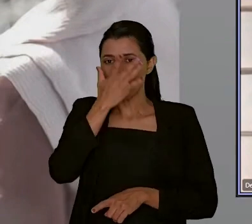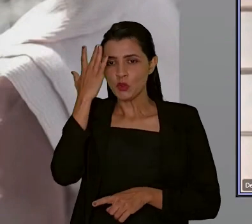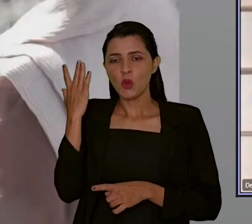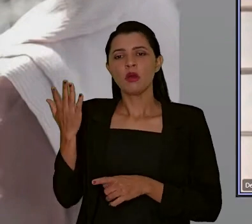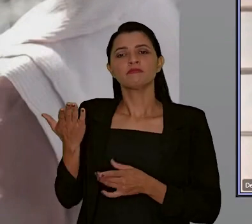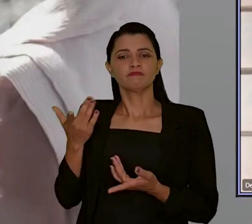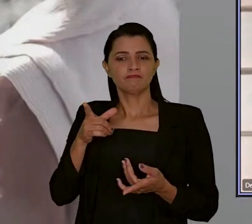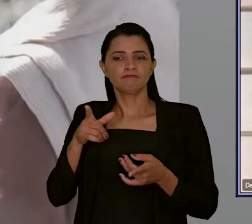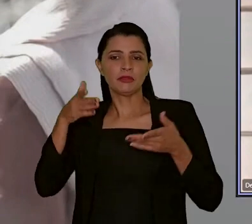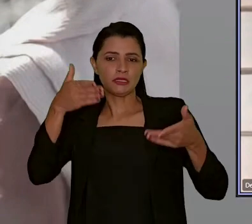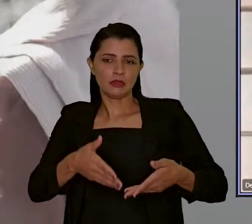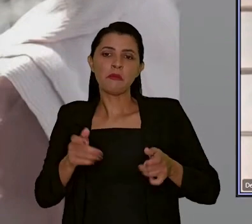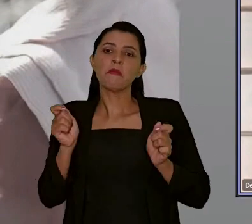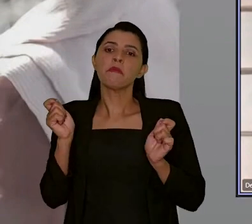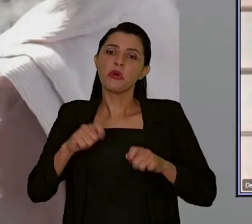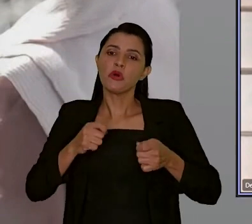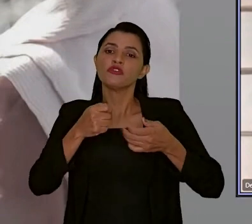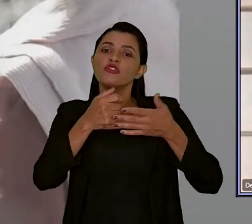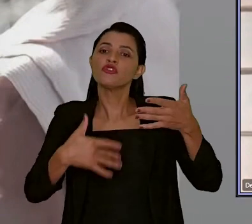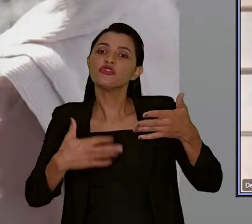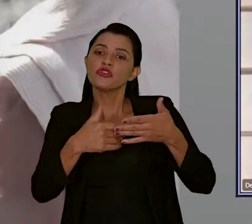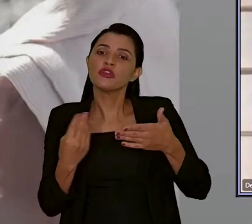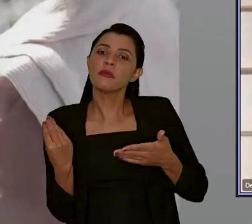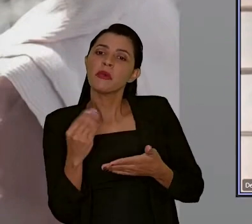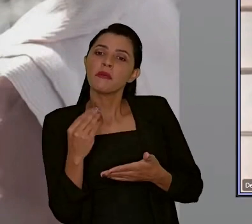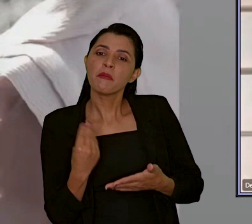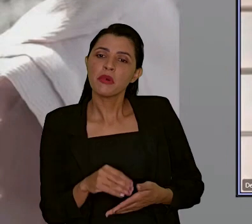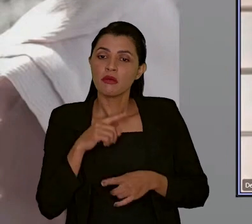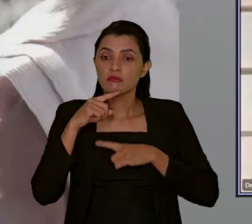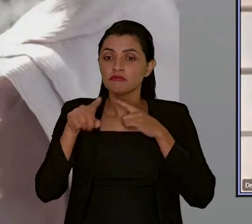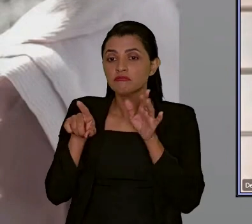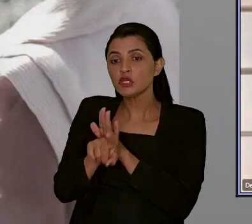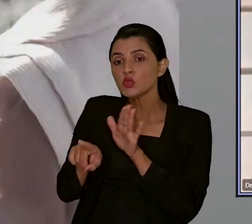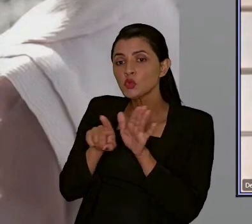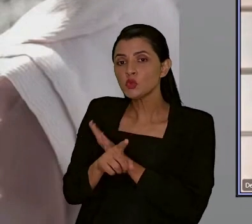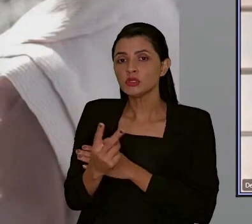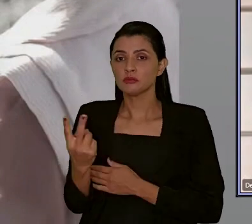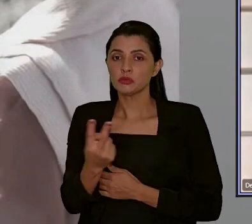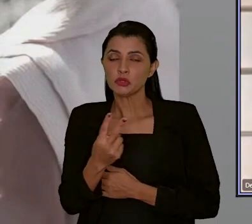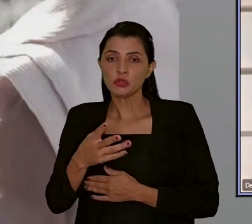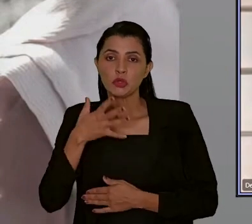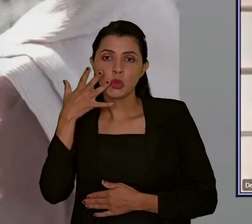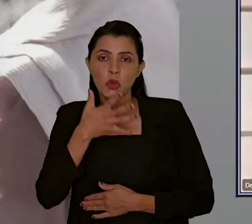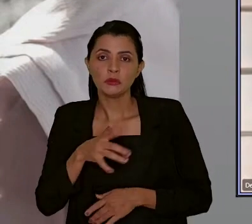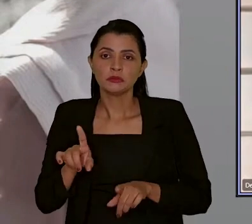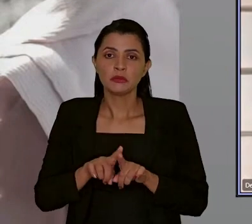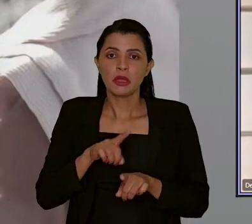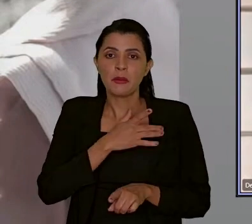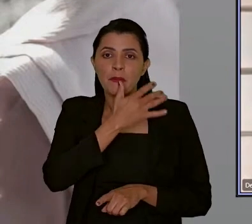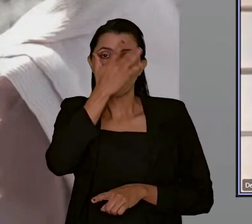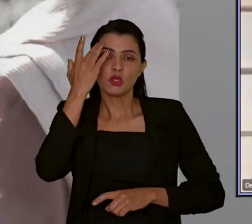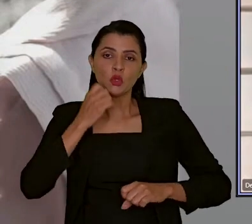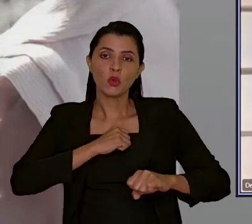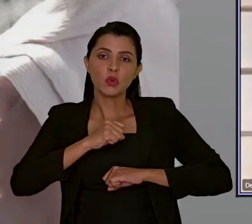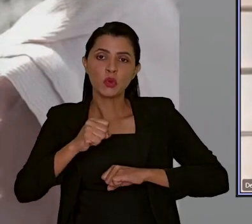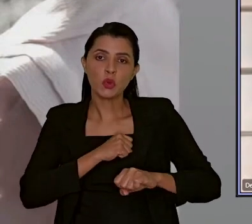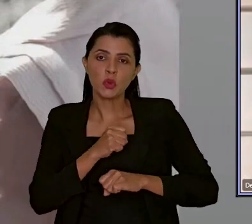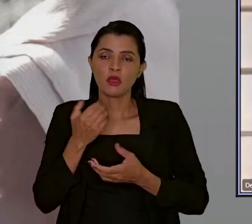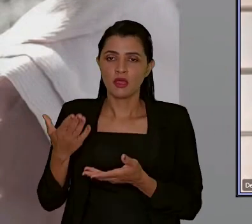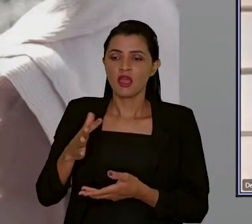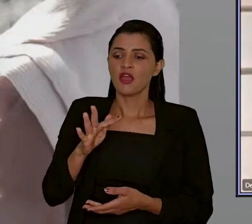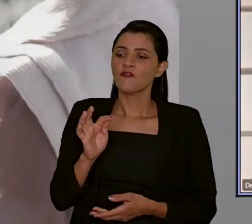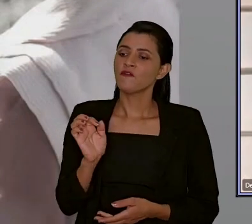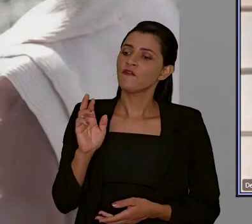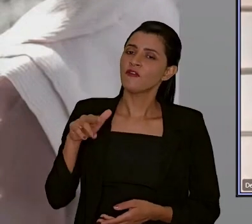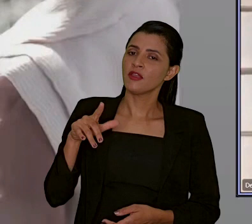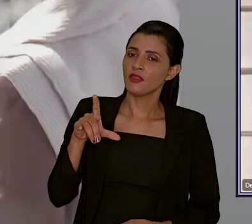poderão enviar pelo chat perguntas dirigidas tanto aos dois palestrantes quanto ao debatedor, desembargador Fernando Quadro. Já